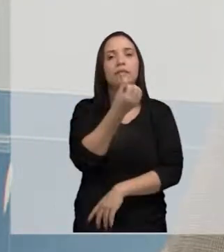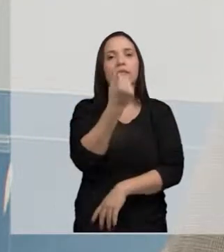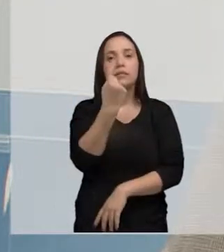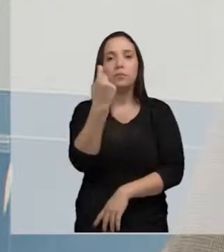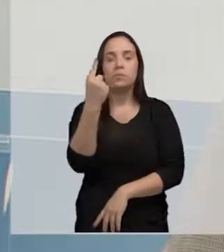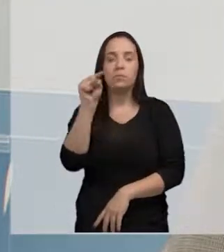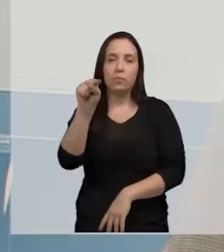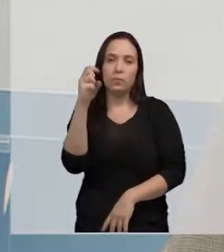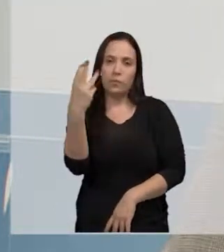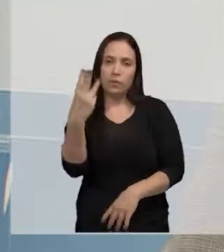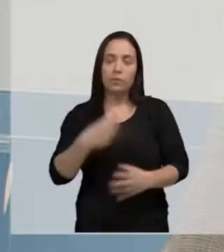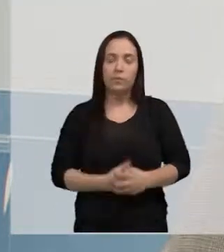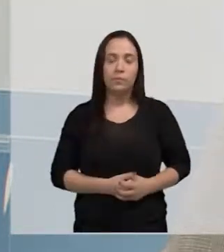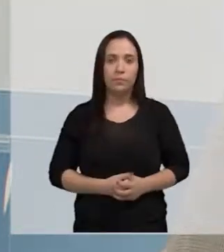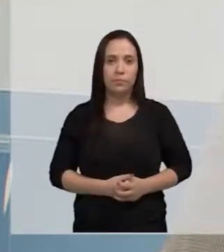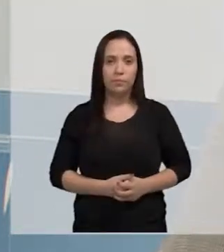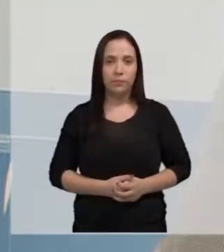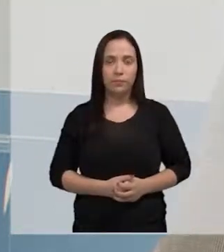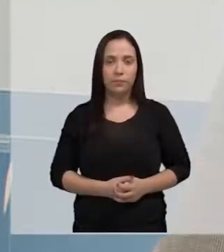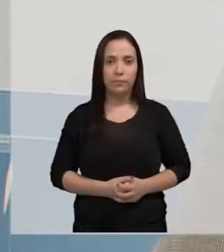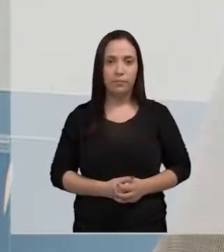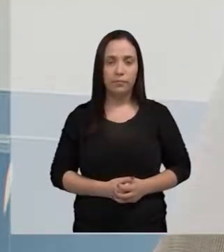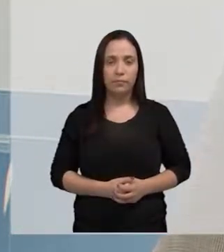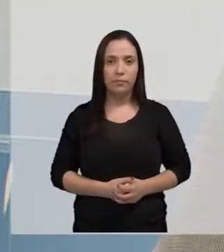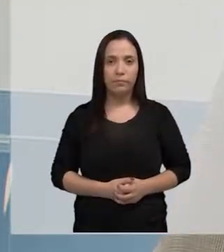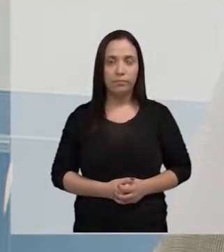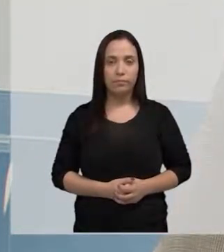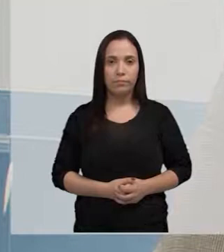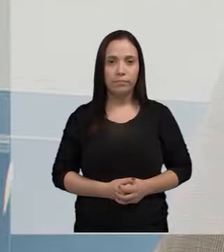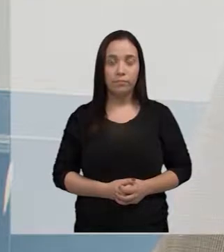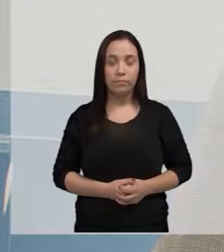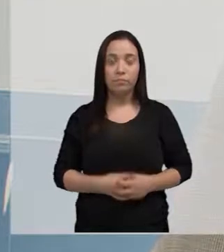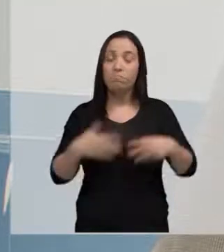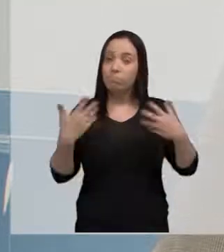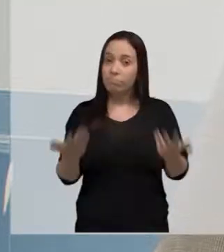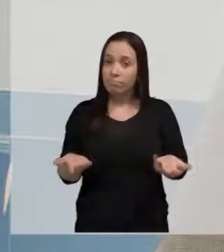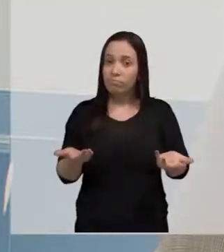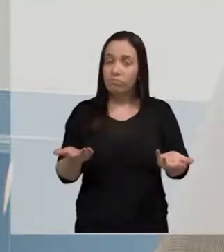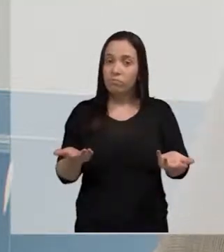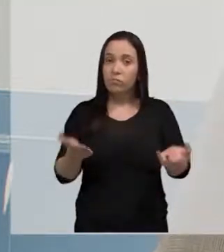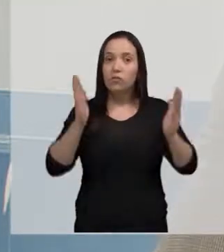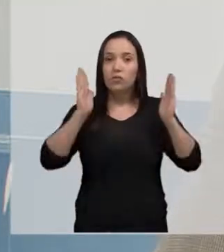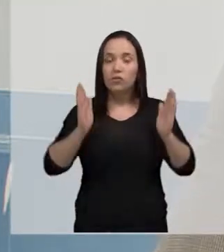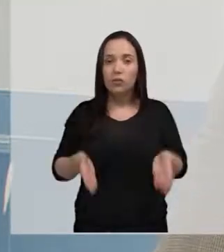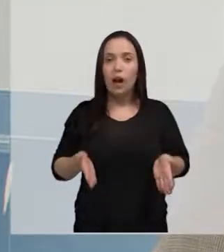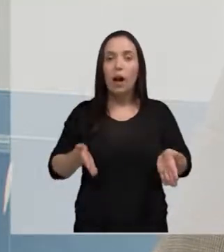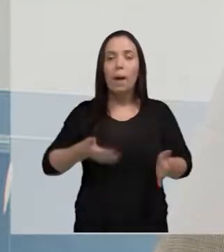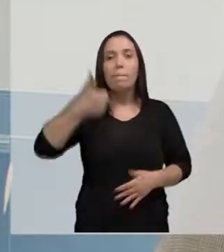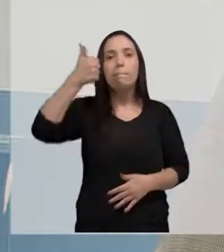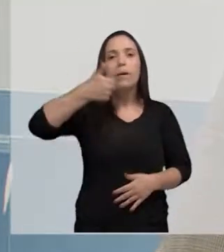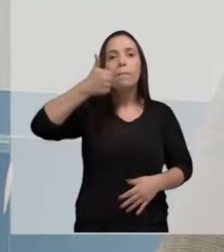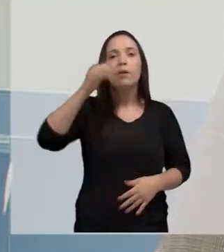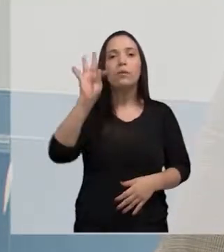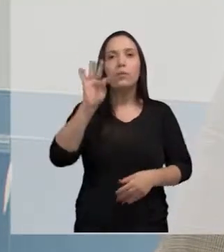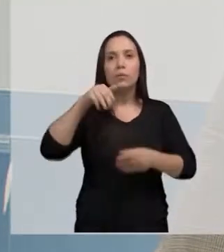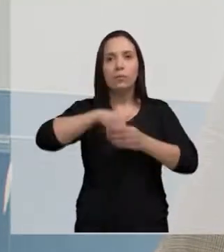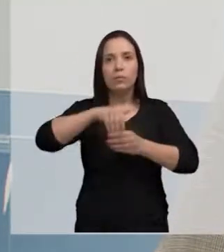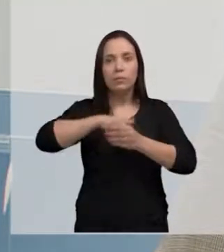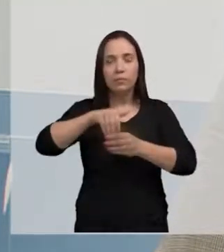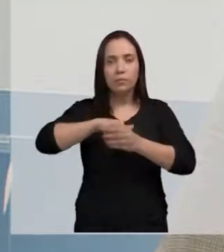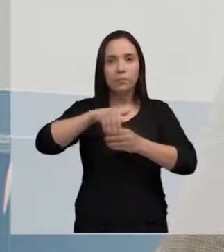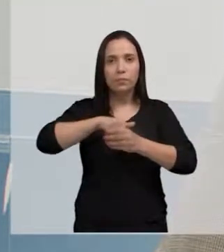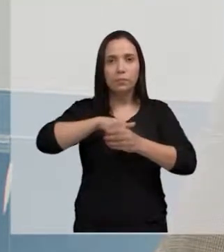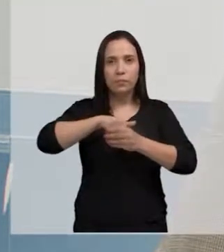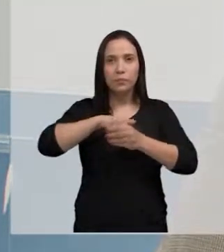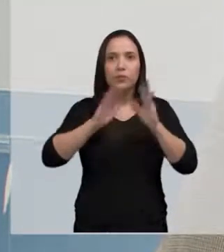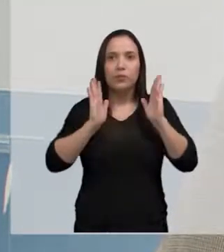Assembleia, canal 61.3. Chegamos no dia depois do primeiro turno, né? Esse é o primeiro programa depois